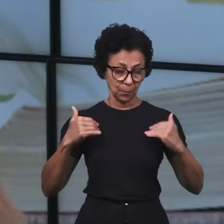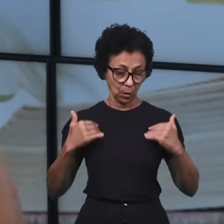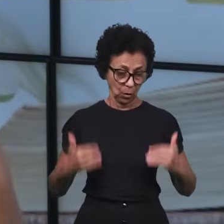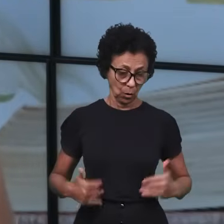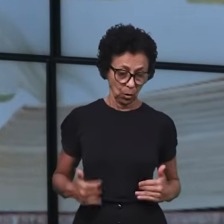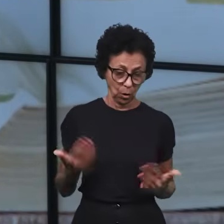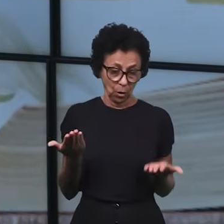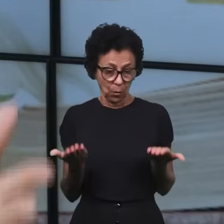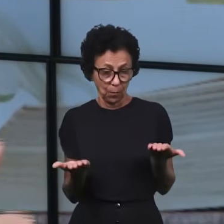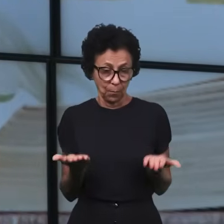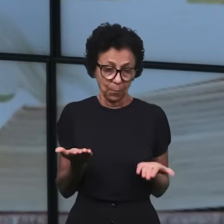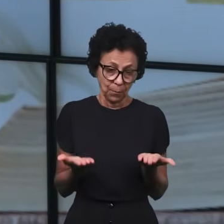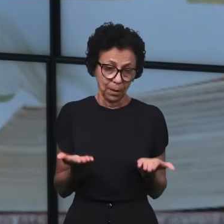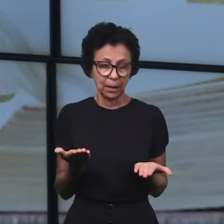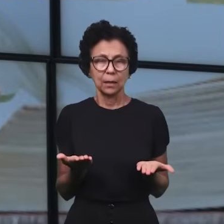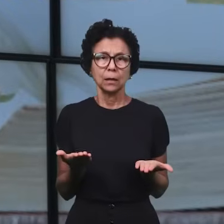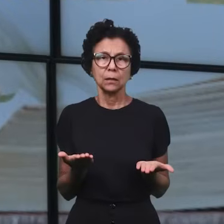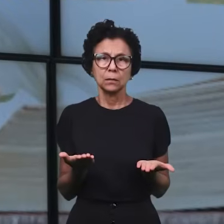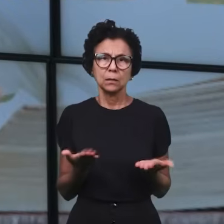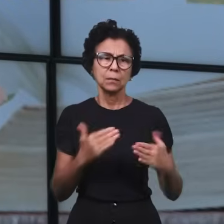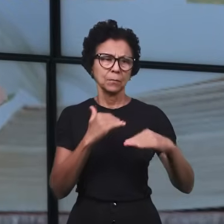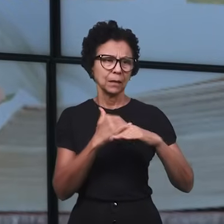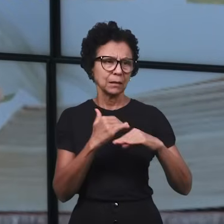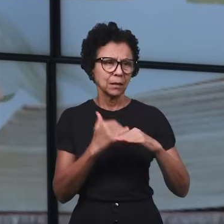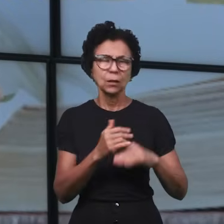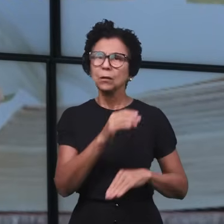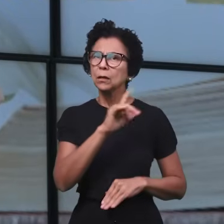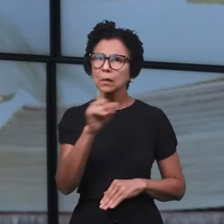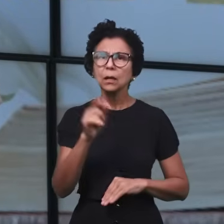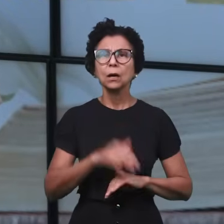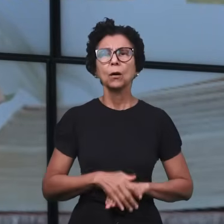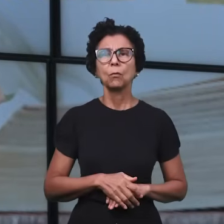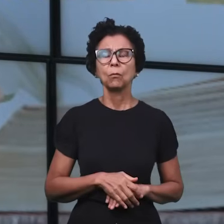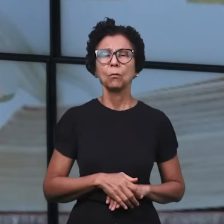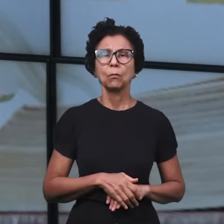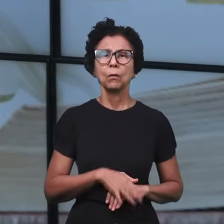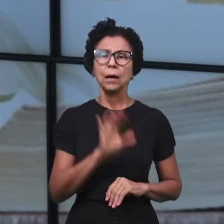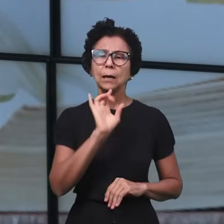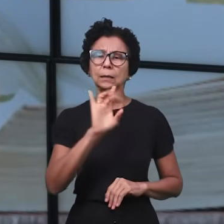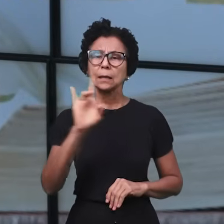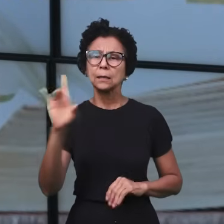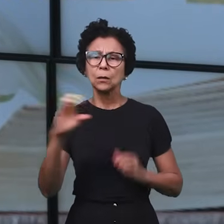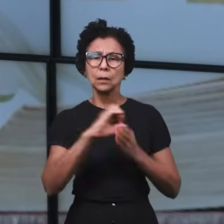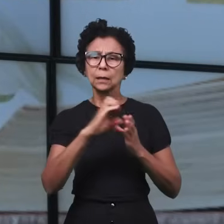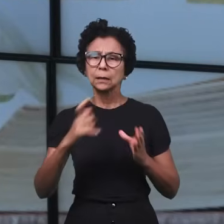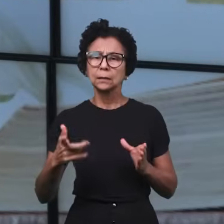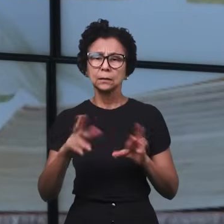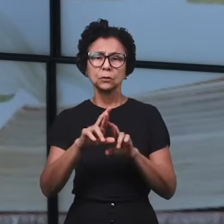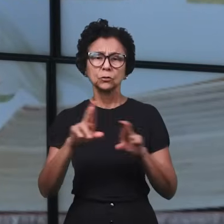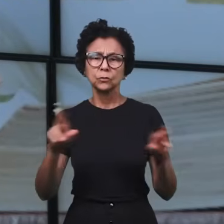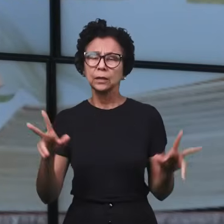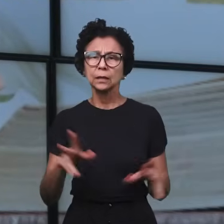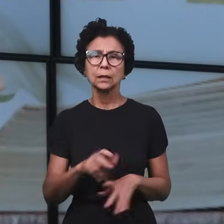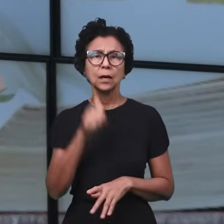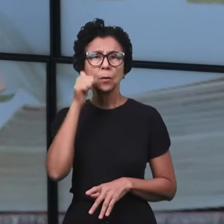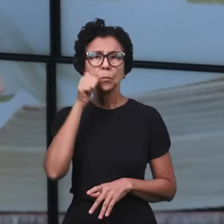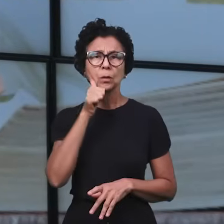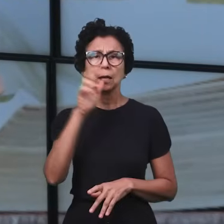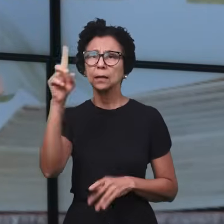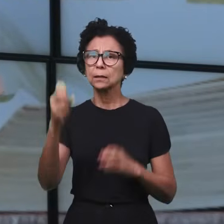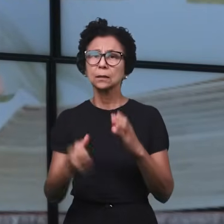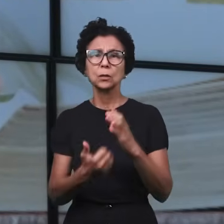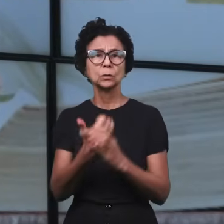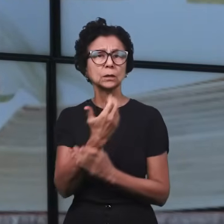naquela forma. E não é assim. Cada uma de nós é uma pessoa, uma mulher que o Senhor